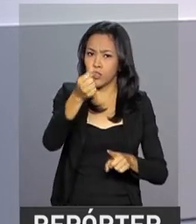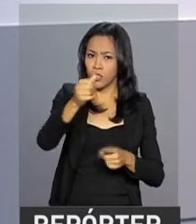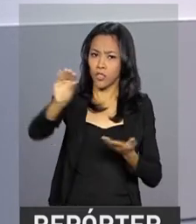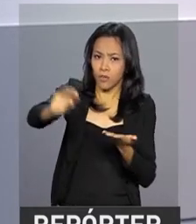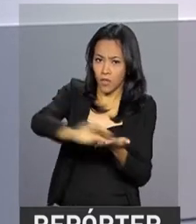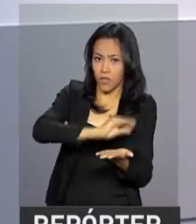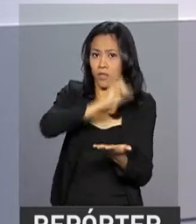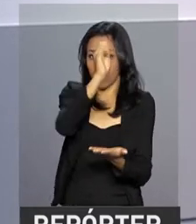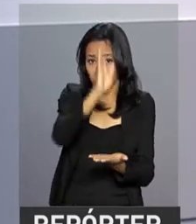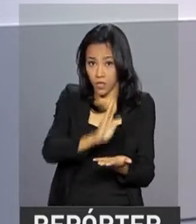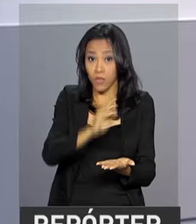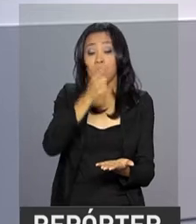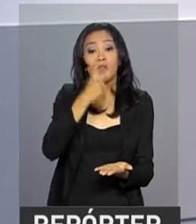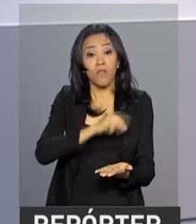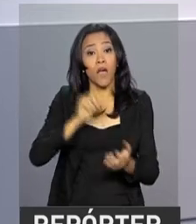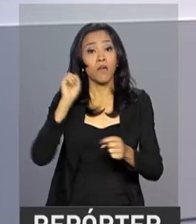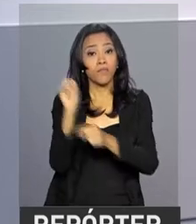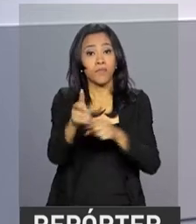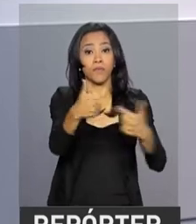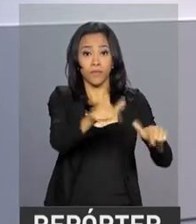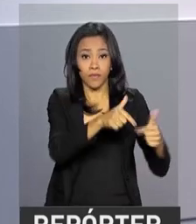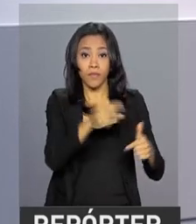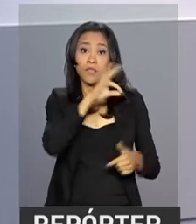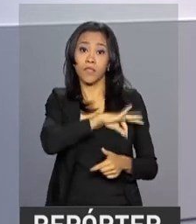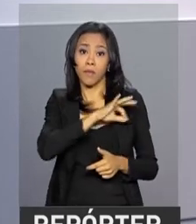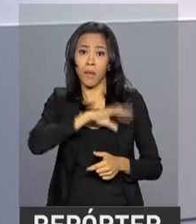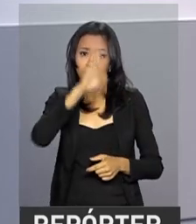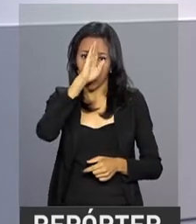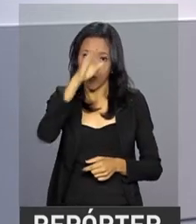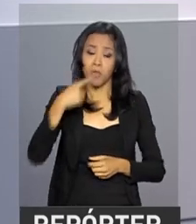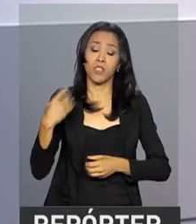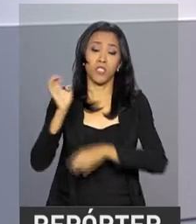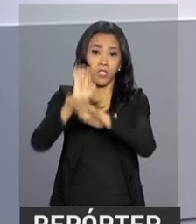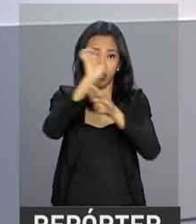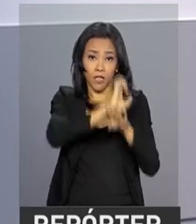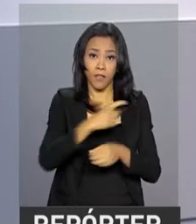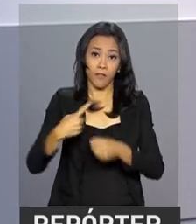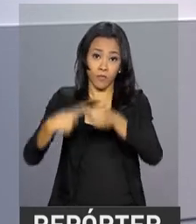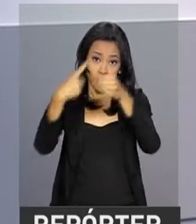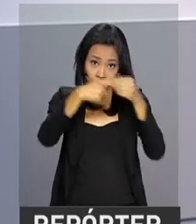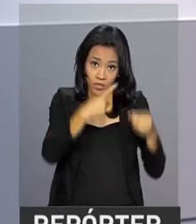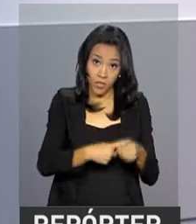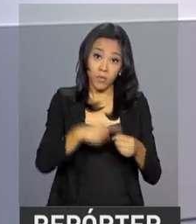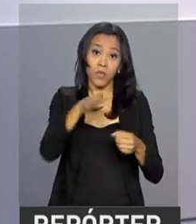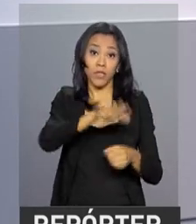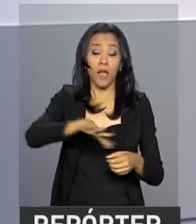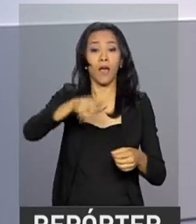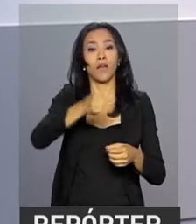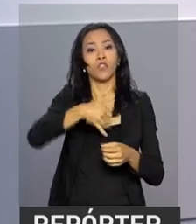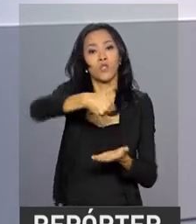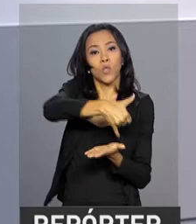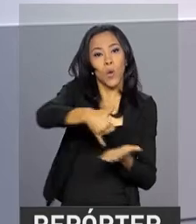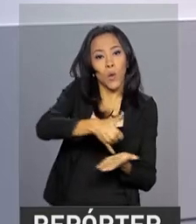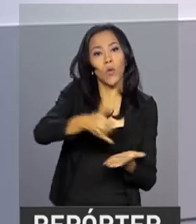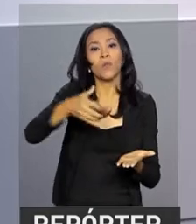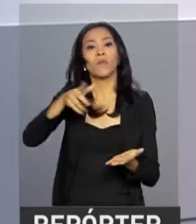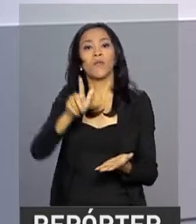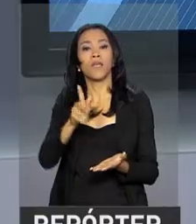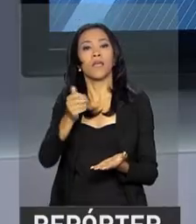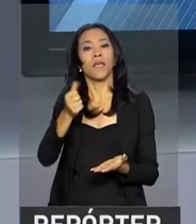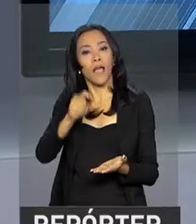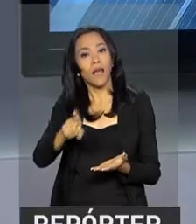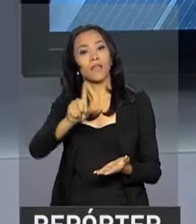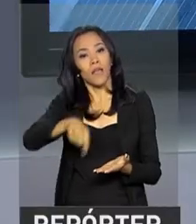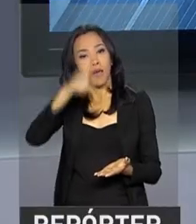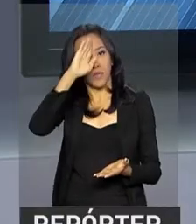brasil e gerar emprego e renda especialmente nos estados e municípios em que a exploração de óleo e gás é a principal atividade econômica